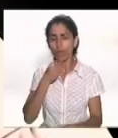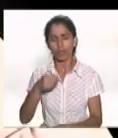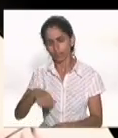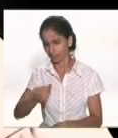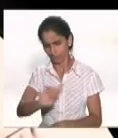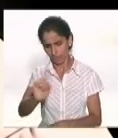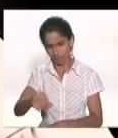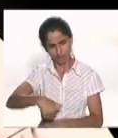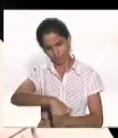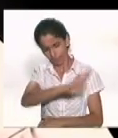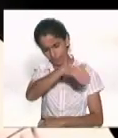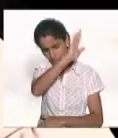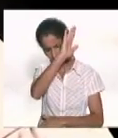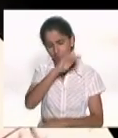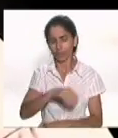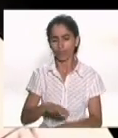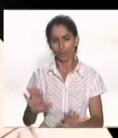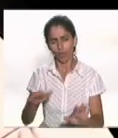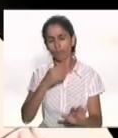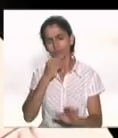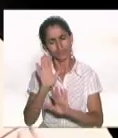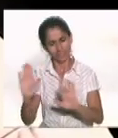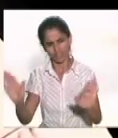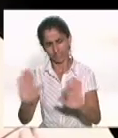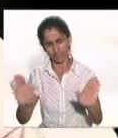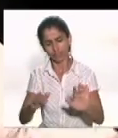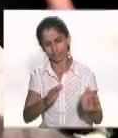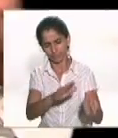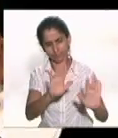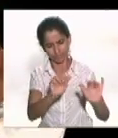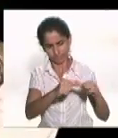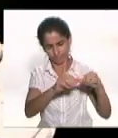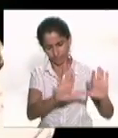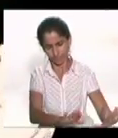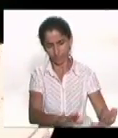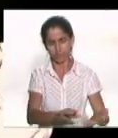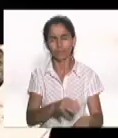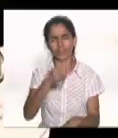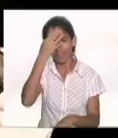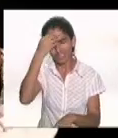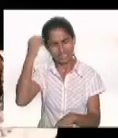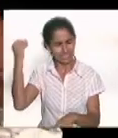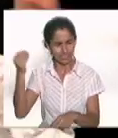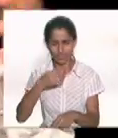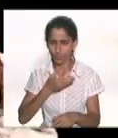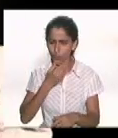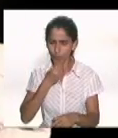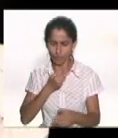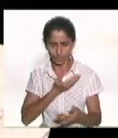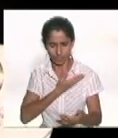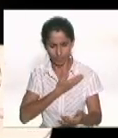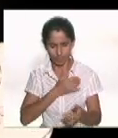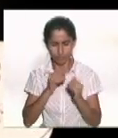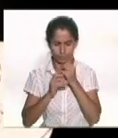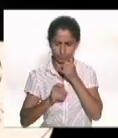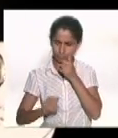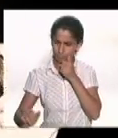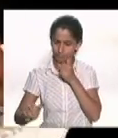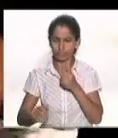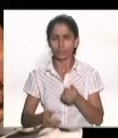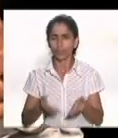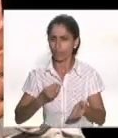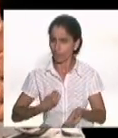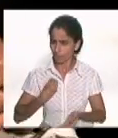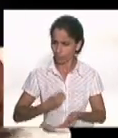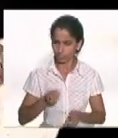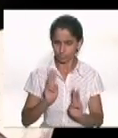o cara... Não, deixa ele aí, esse negão. Rapaz, eu esqueci o nome do sax. O cara é meu amigo demais. Ele é o cara que